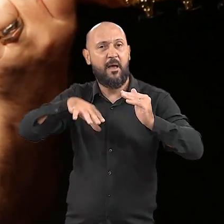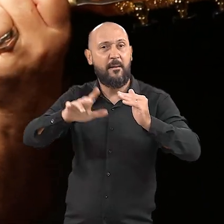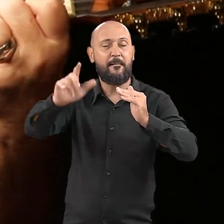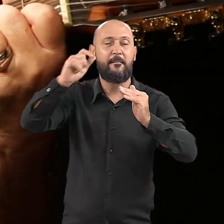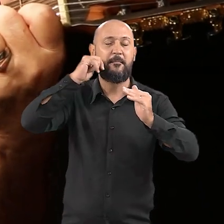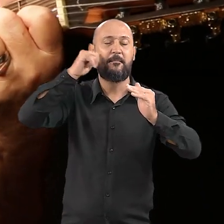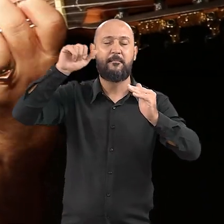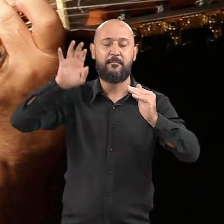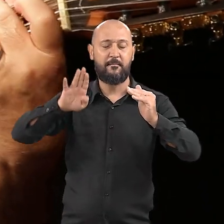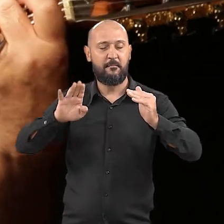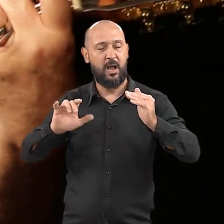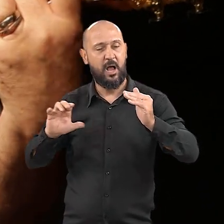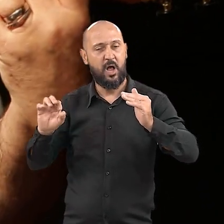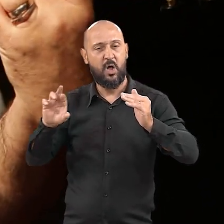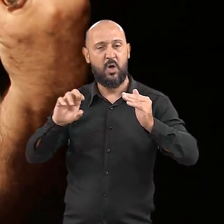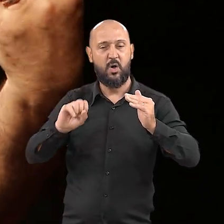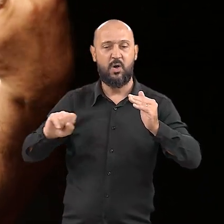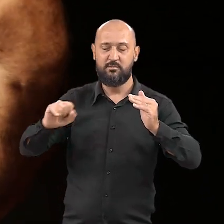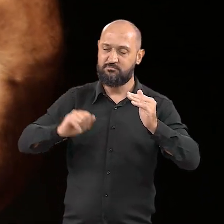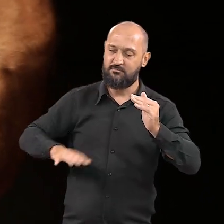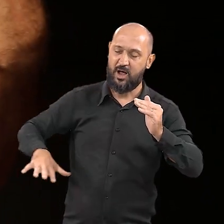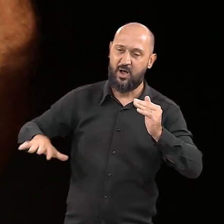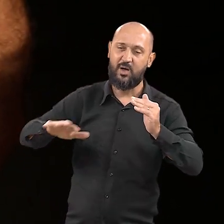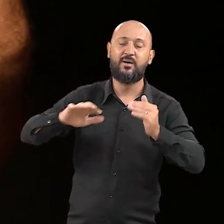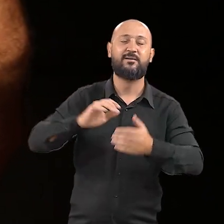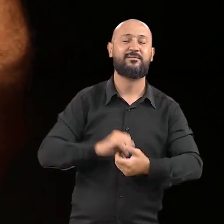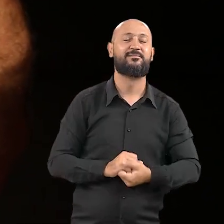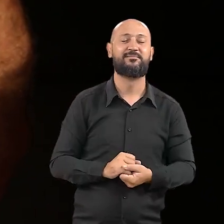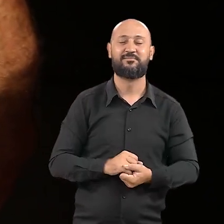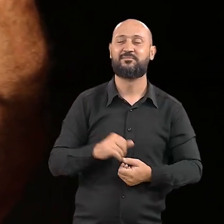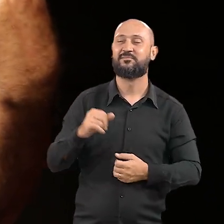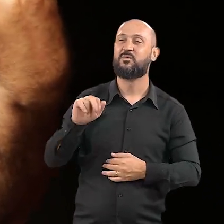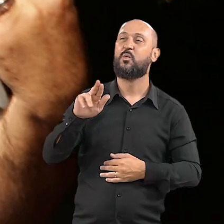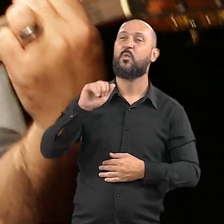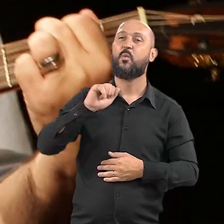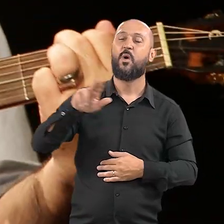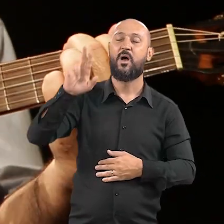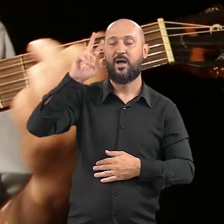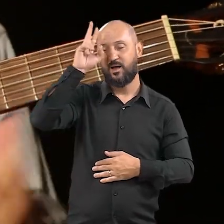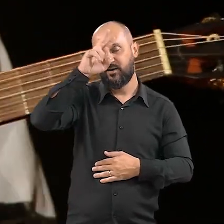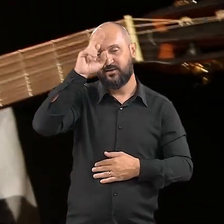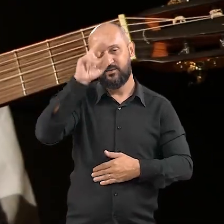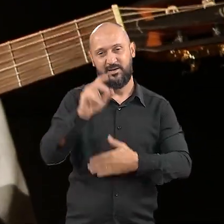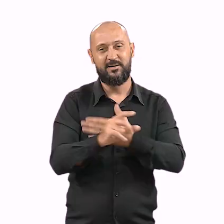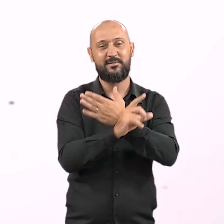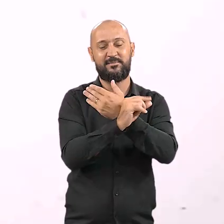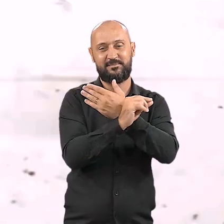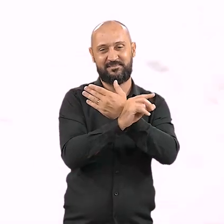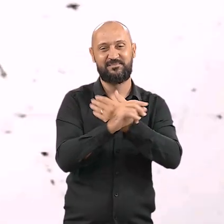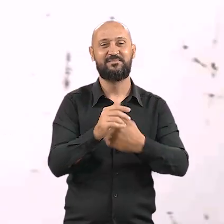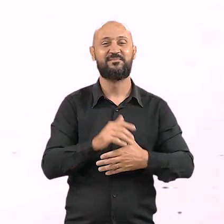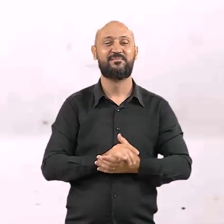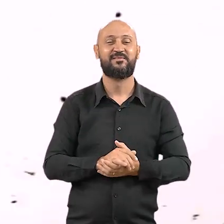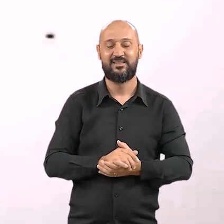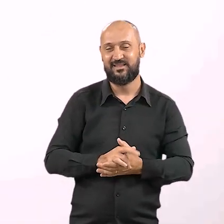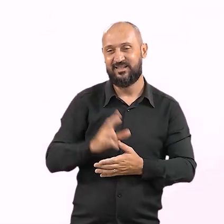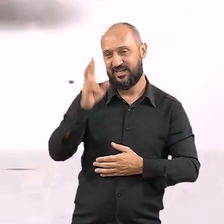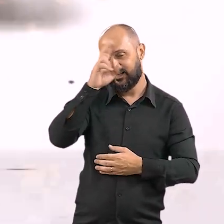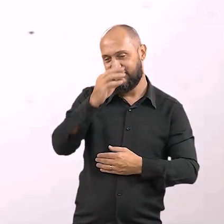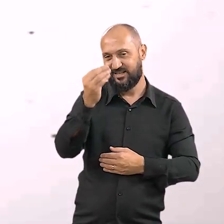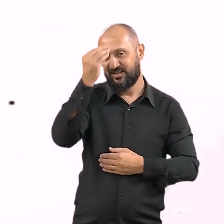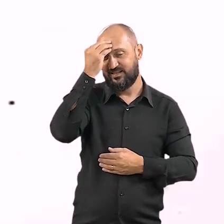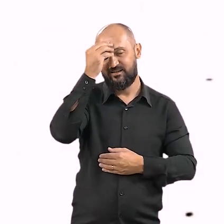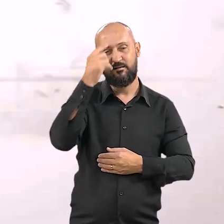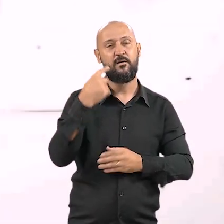e os Barros, Barrinhos, Barrões. Uau! É a história do Pantanal. Que é isso, né? Para lembrar tudo